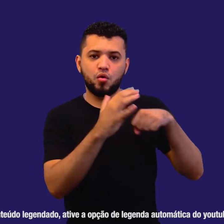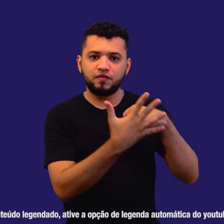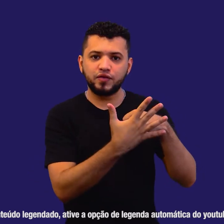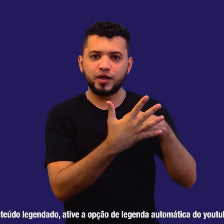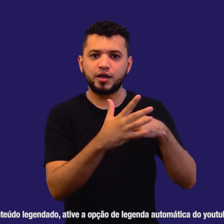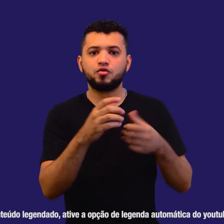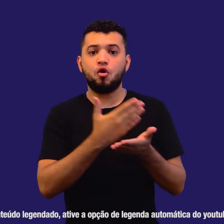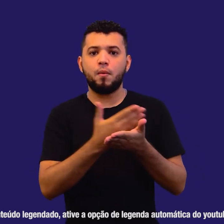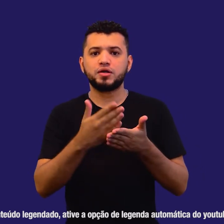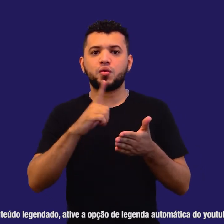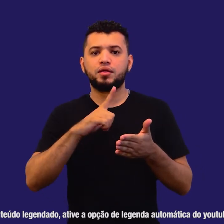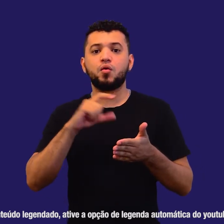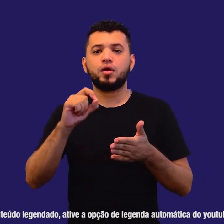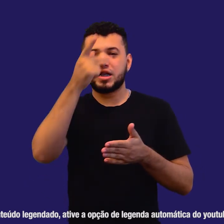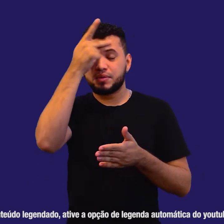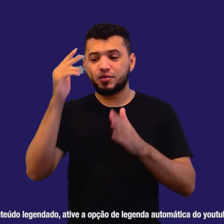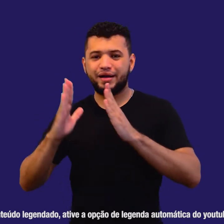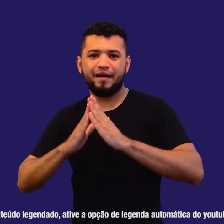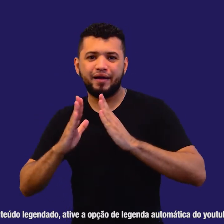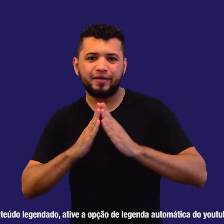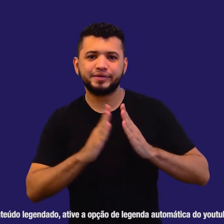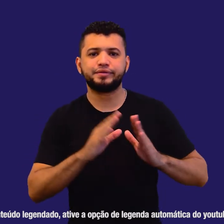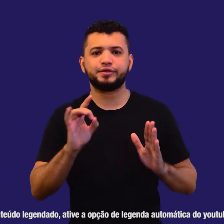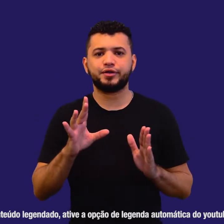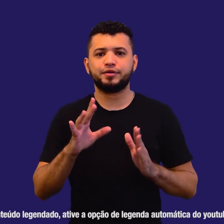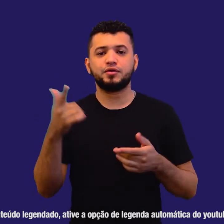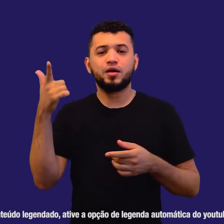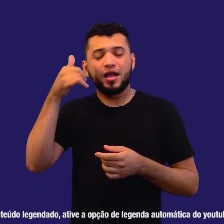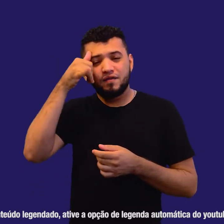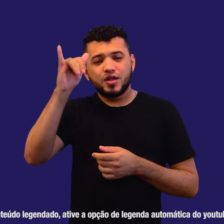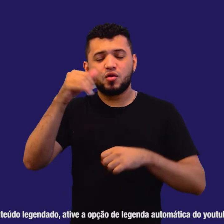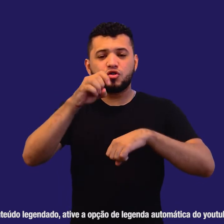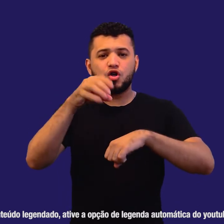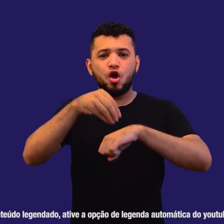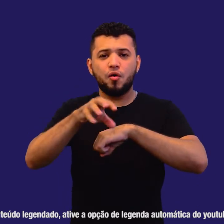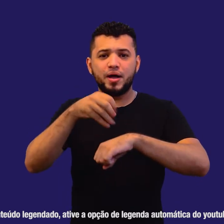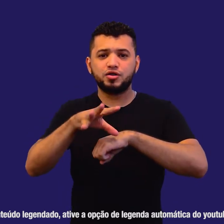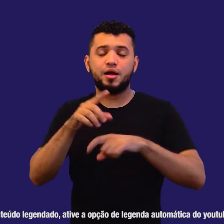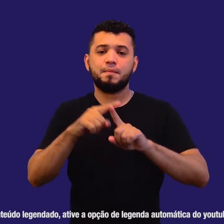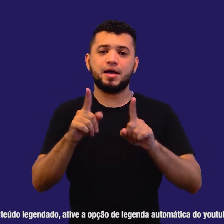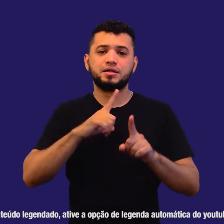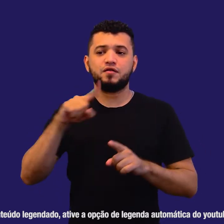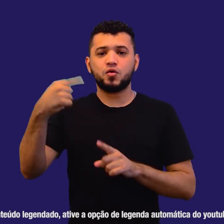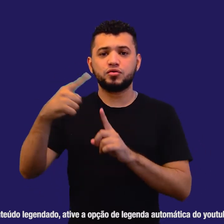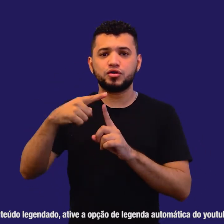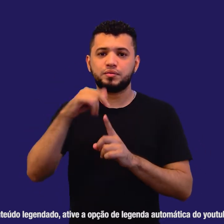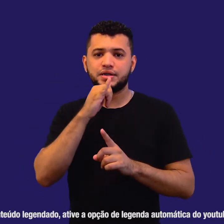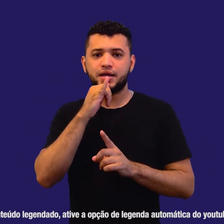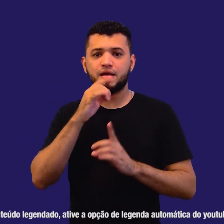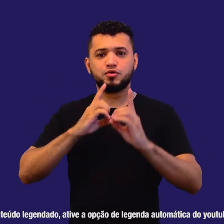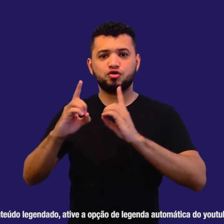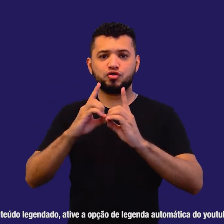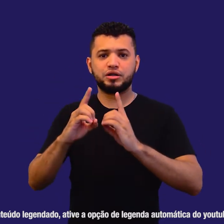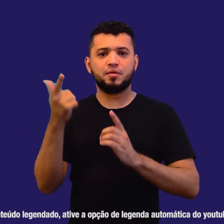o isolamento acabou inviabilizando um pouco o compartilhamento de alguns bens e serviços. Mas outros se fortaleceram, como plataformas de troca